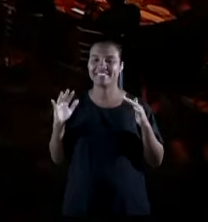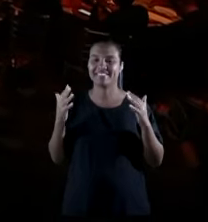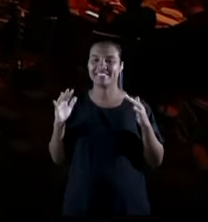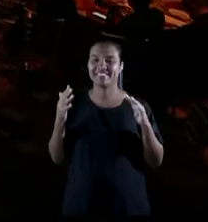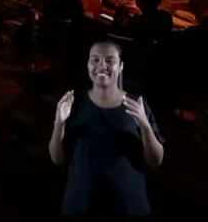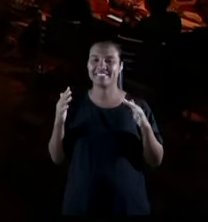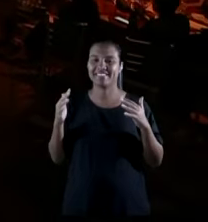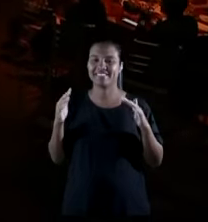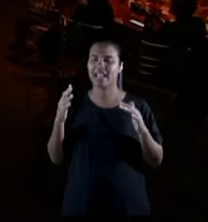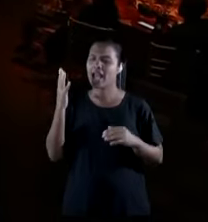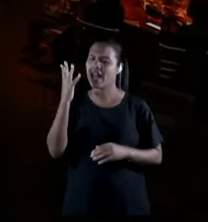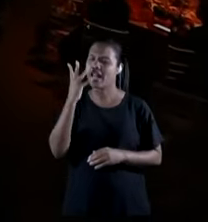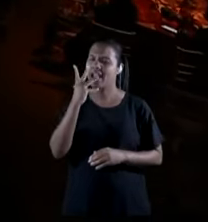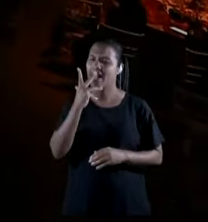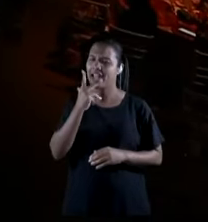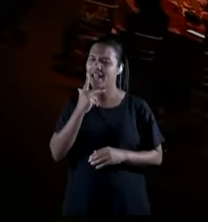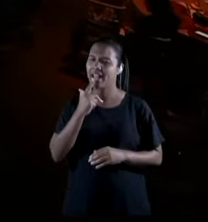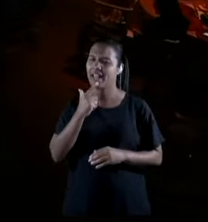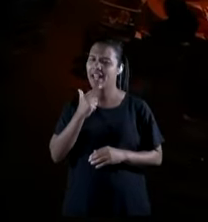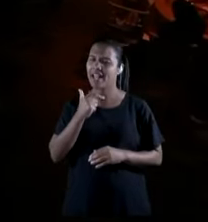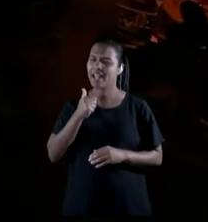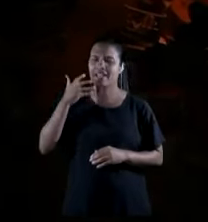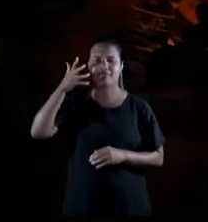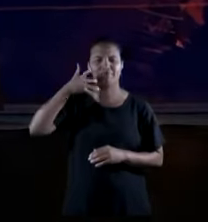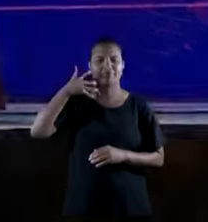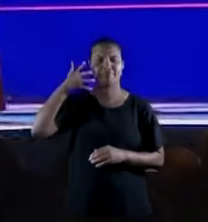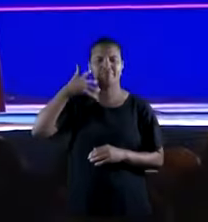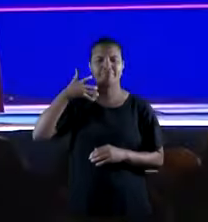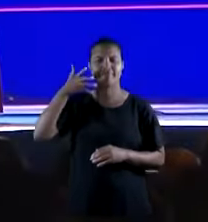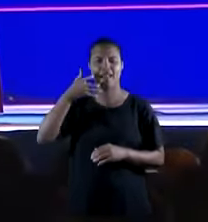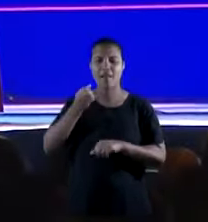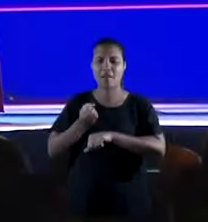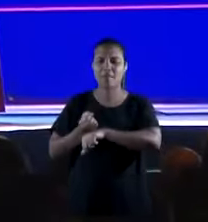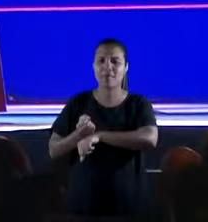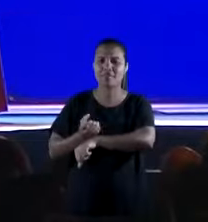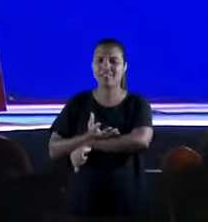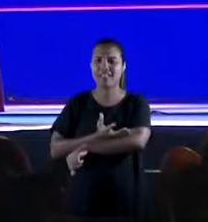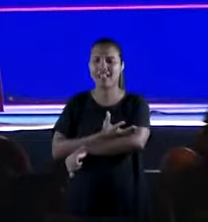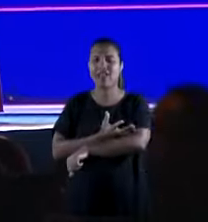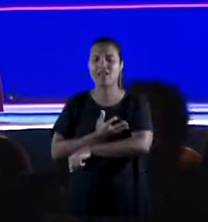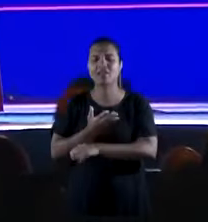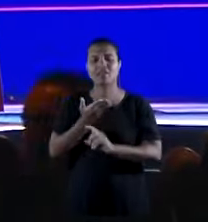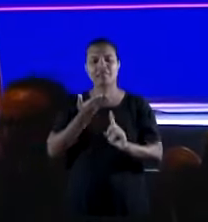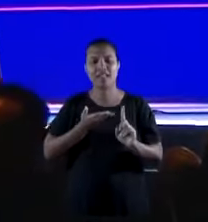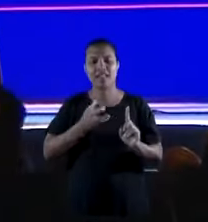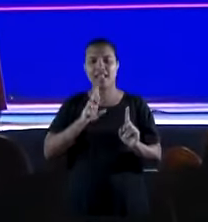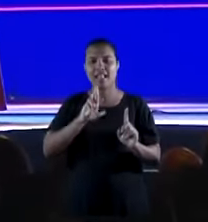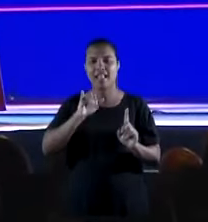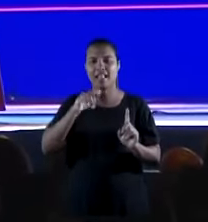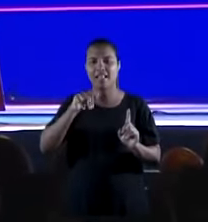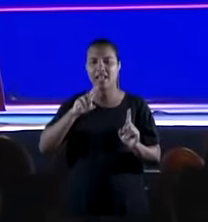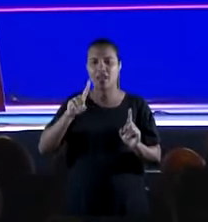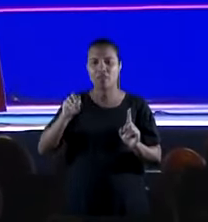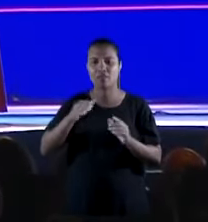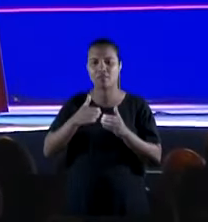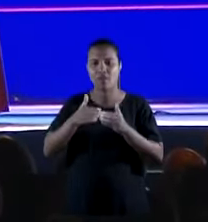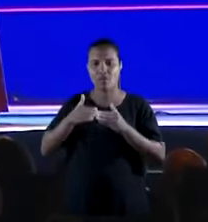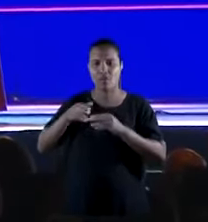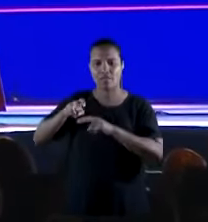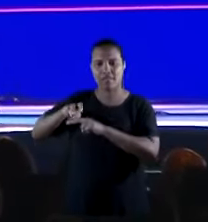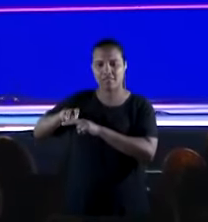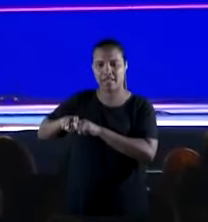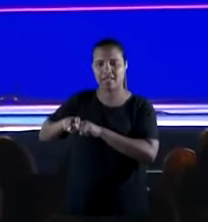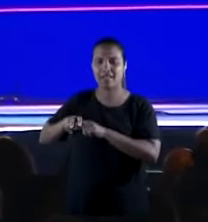Lindas palavras e que vídeo lindo. Todo mundo emocionado aqui. Reinaldo, vou pedir para você sentar, mas já o